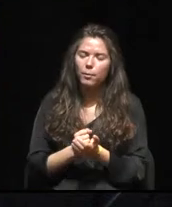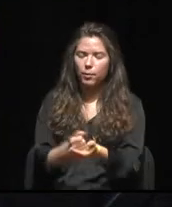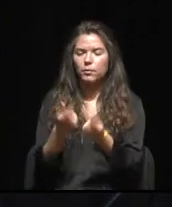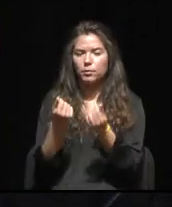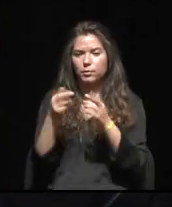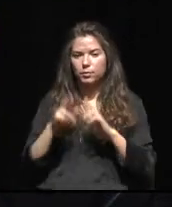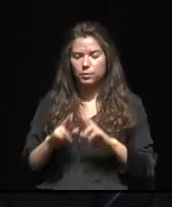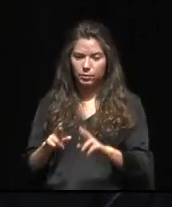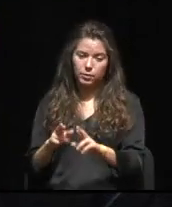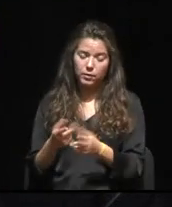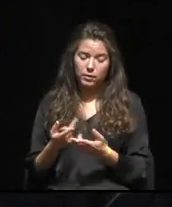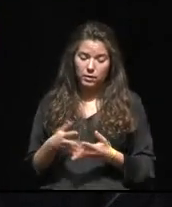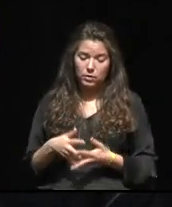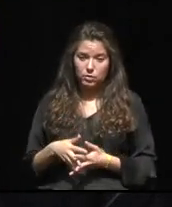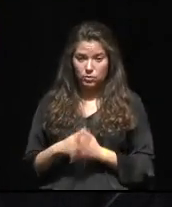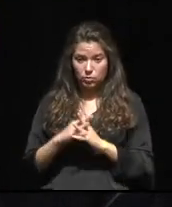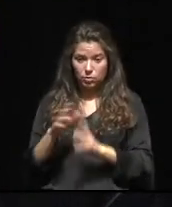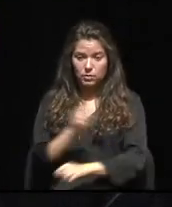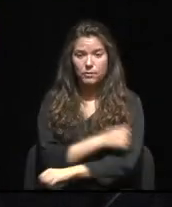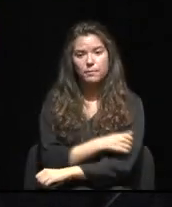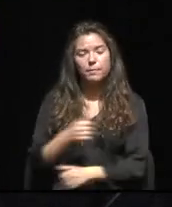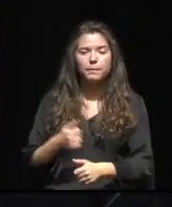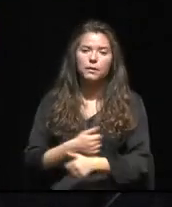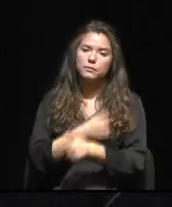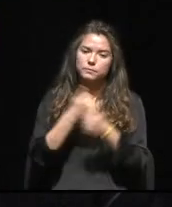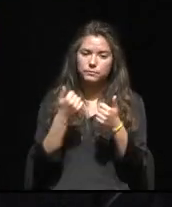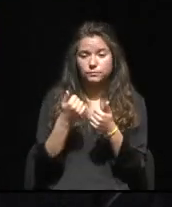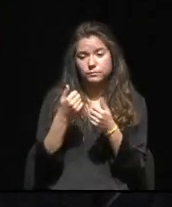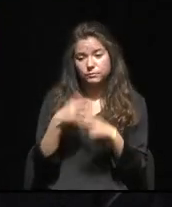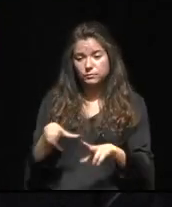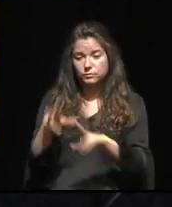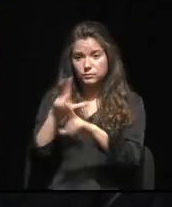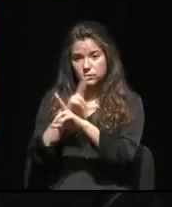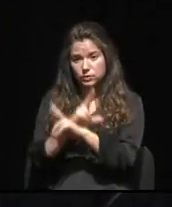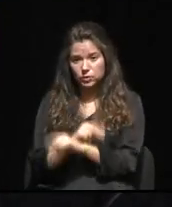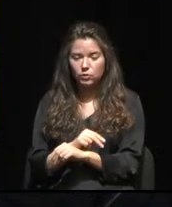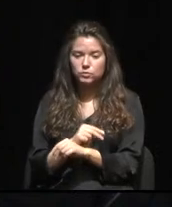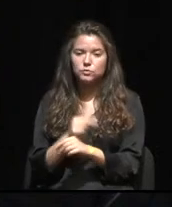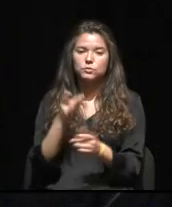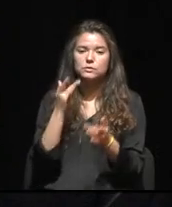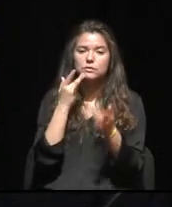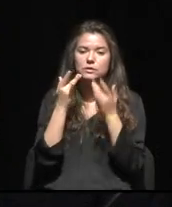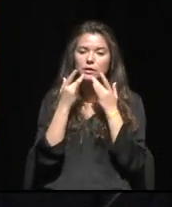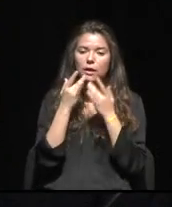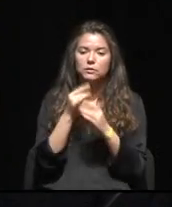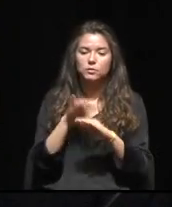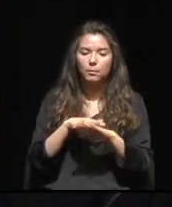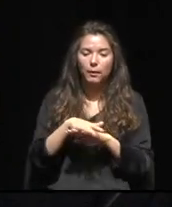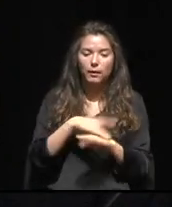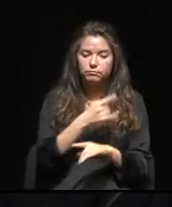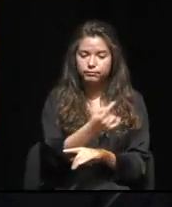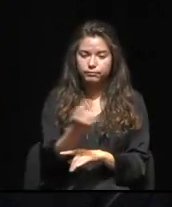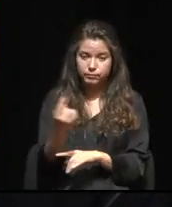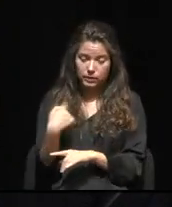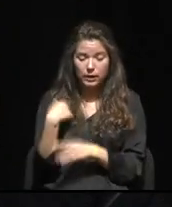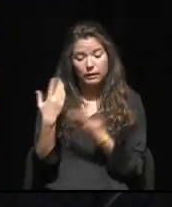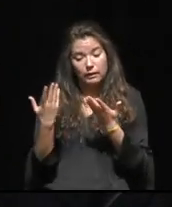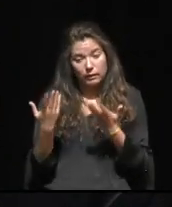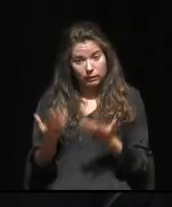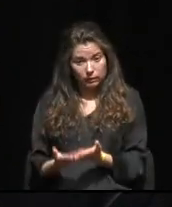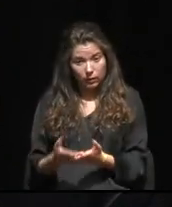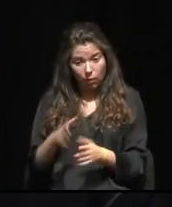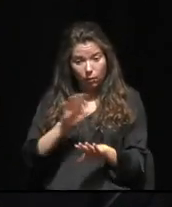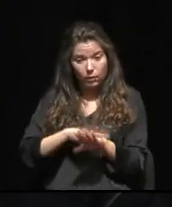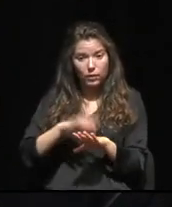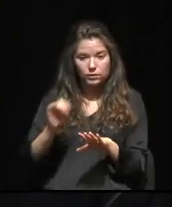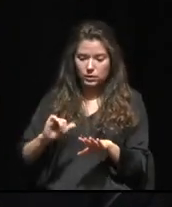cidade queiram integrar espaços culturais existentes ou novos na rede um teatro em cada bairro com efeito foi neste mesmo